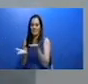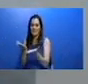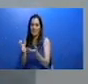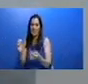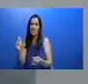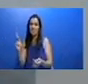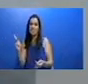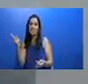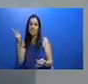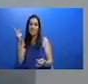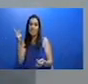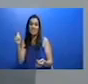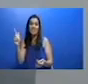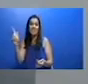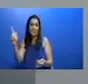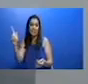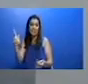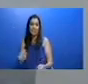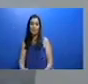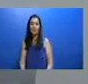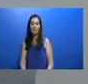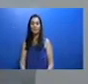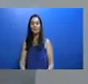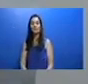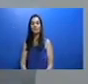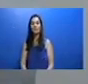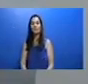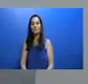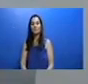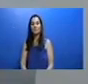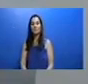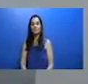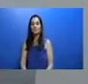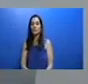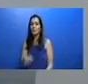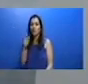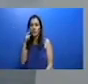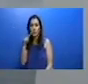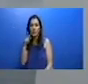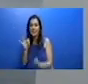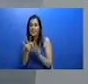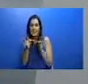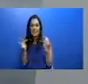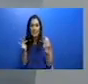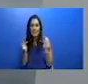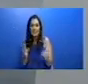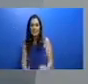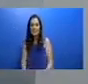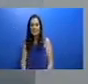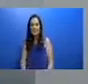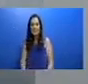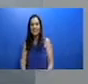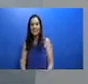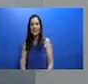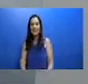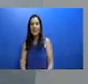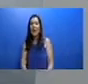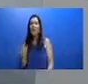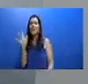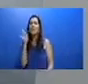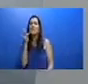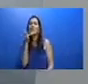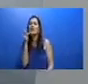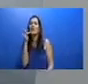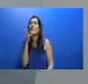tá? Inclusive, aqui tem 1 quilo de farinha. Viu que simples? Uma coisa gostosa, né?